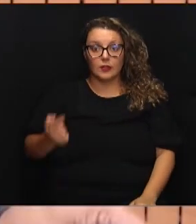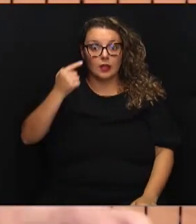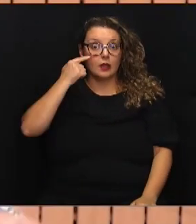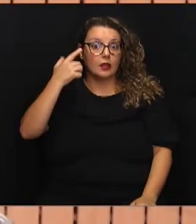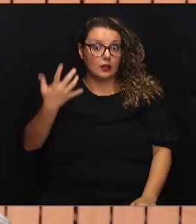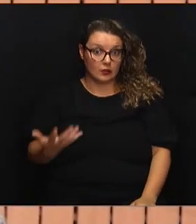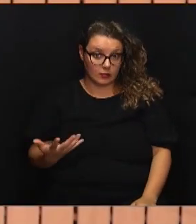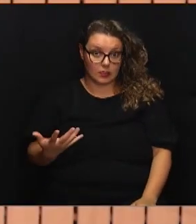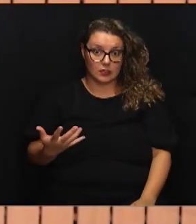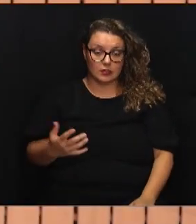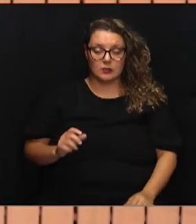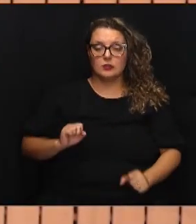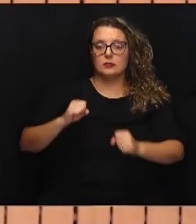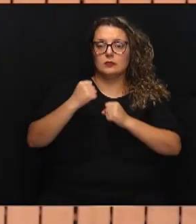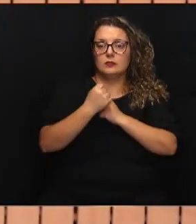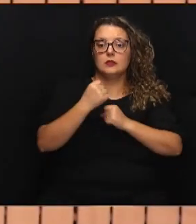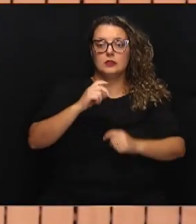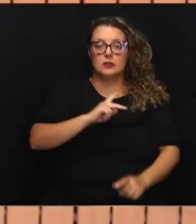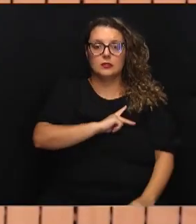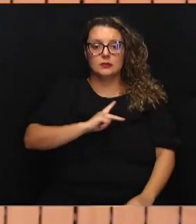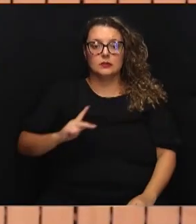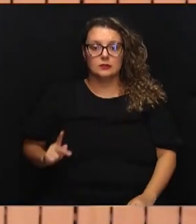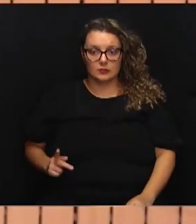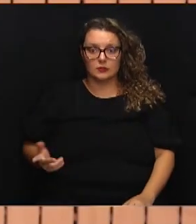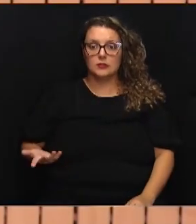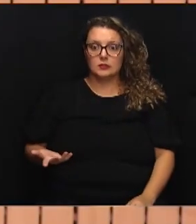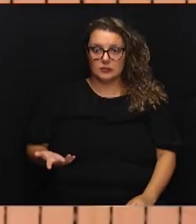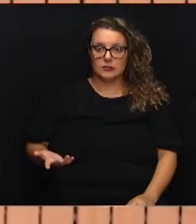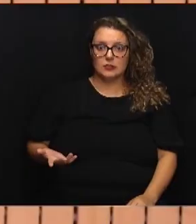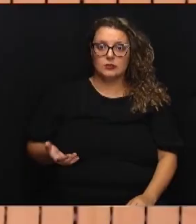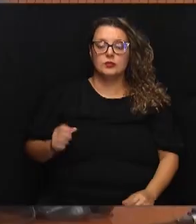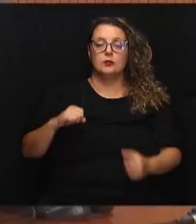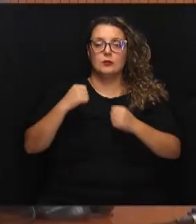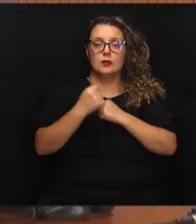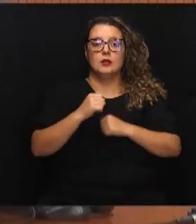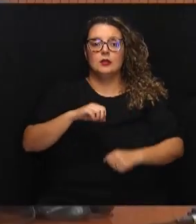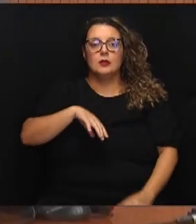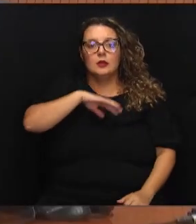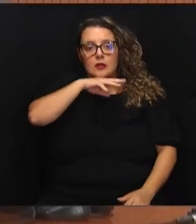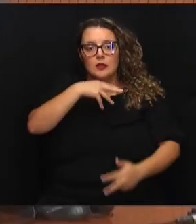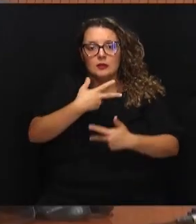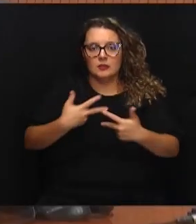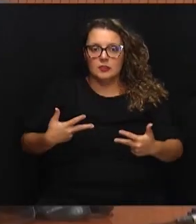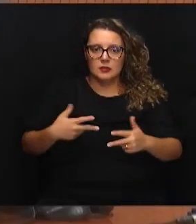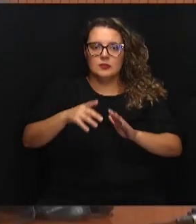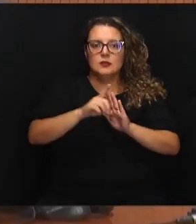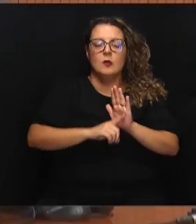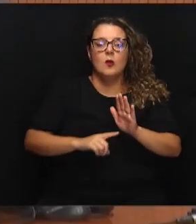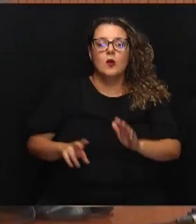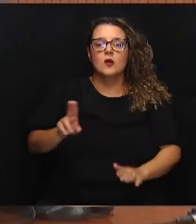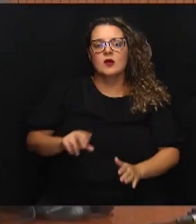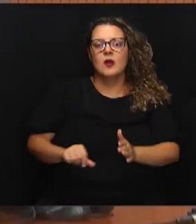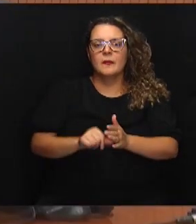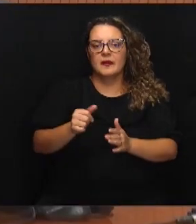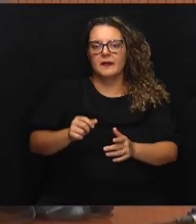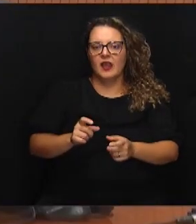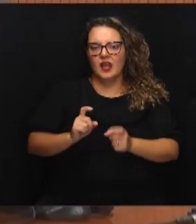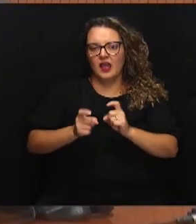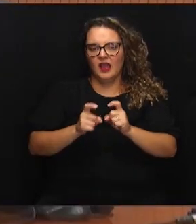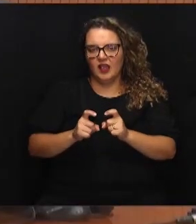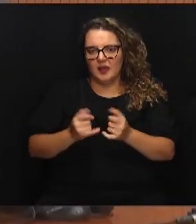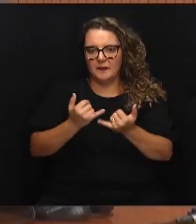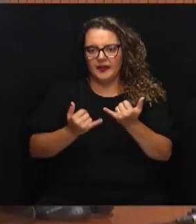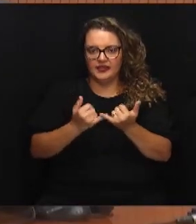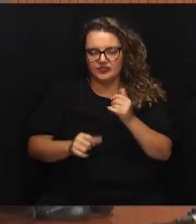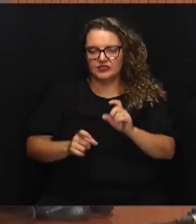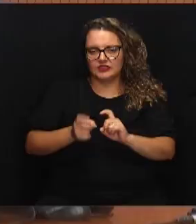de Proteção e Defesa dos Animais na Câmara, vereador Permínio Monteiro, usou a primeira parte da 18ª reunião ordinária